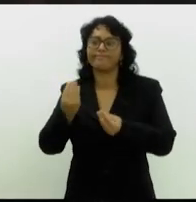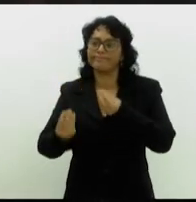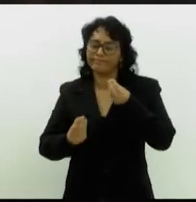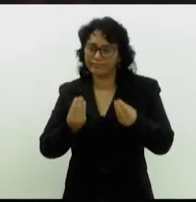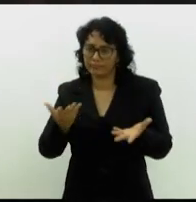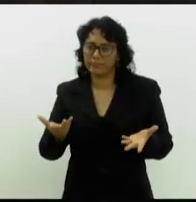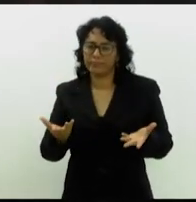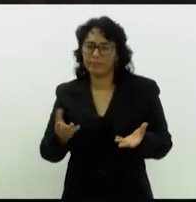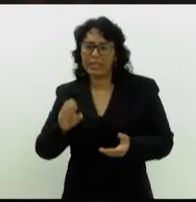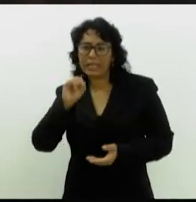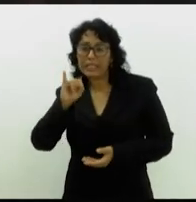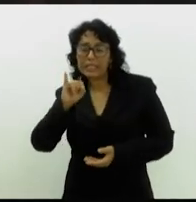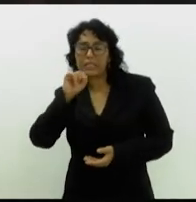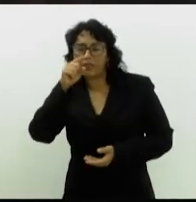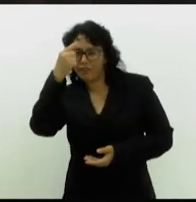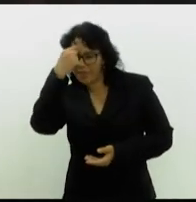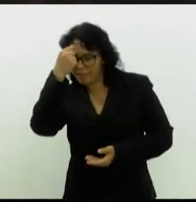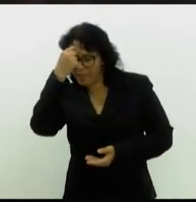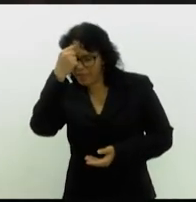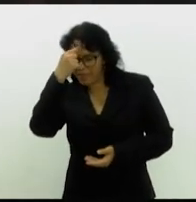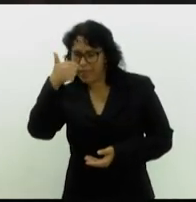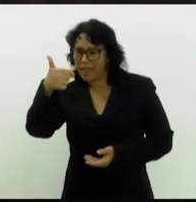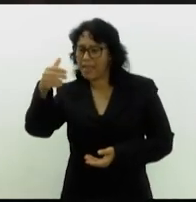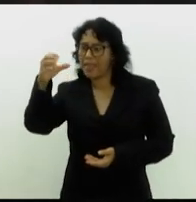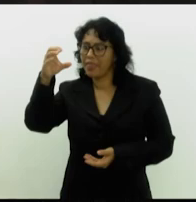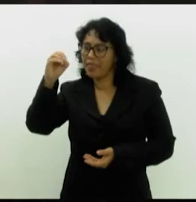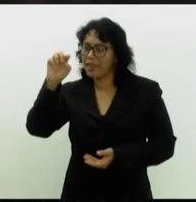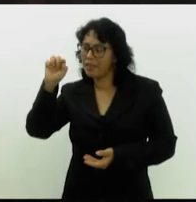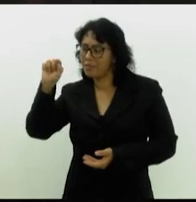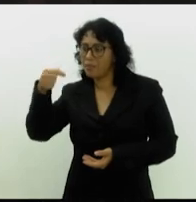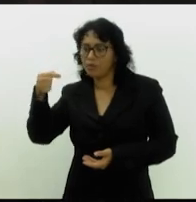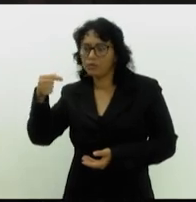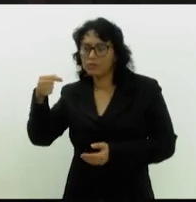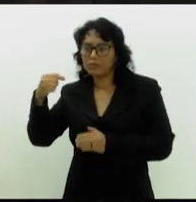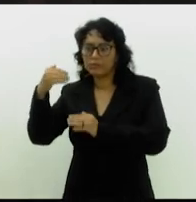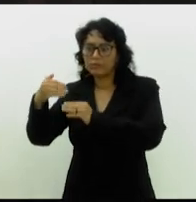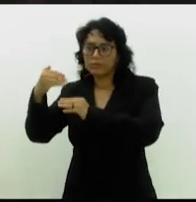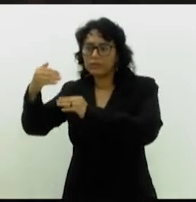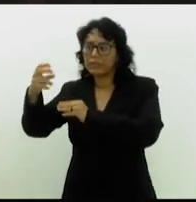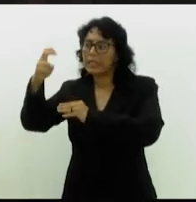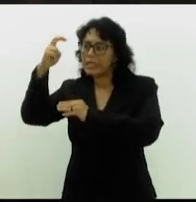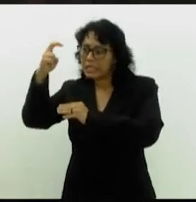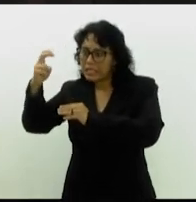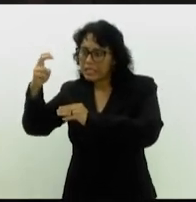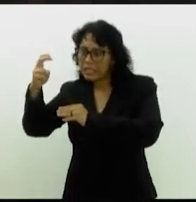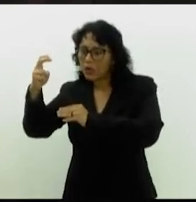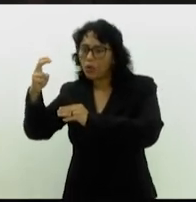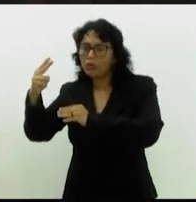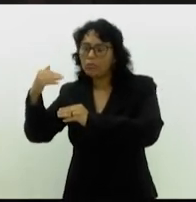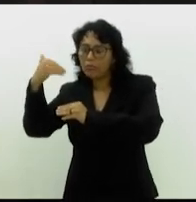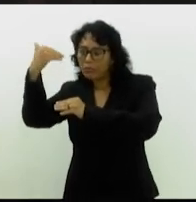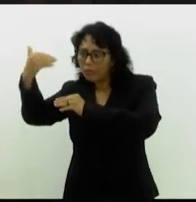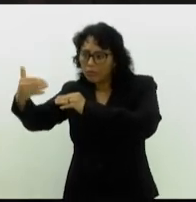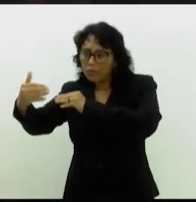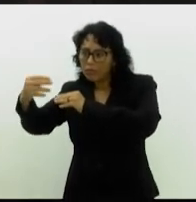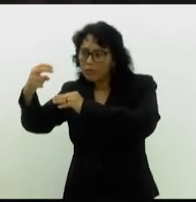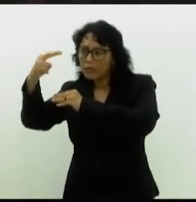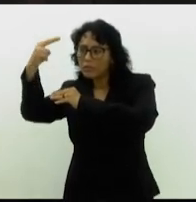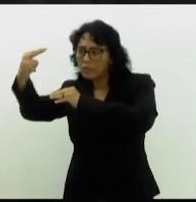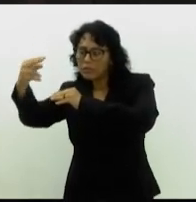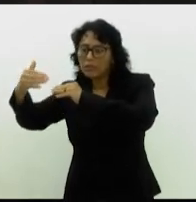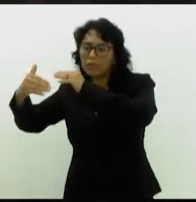pontos percentuais e depois a cada 3 anos mais cinco pontos percentuais volto a dizer não é pouca